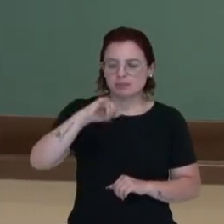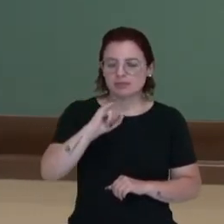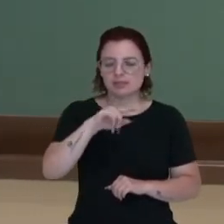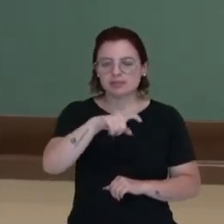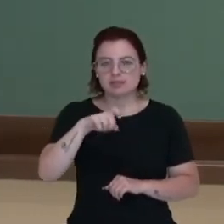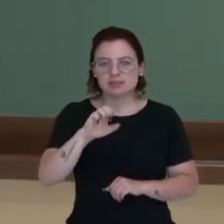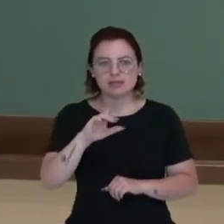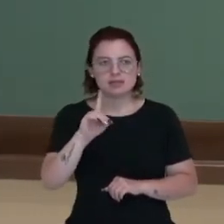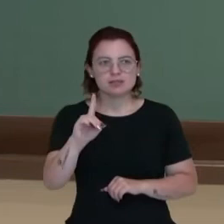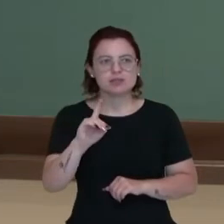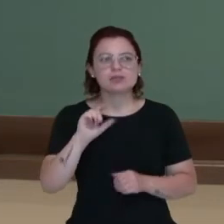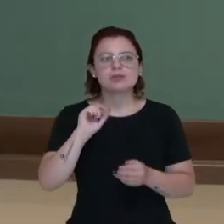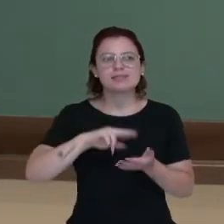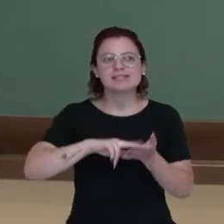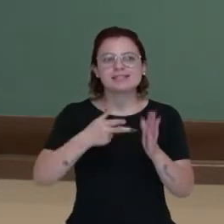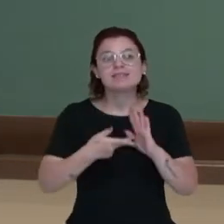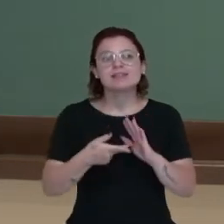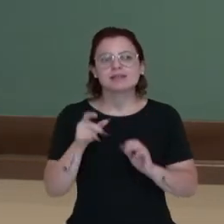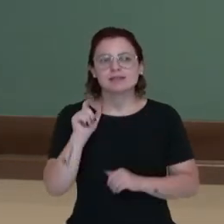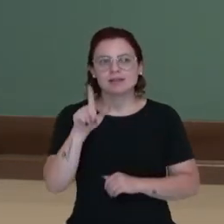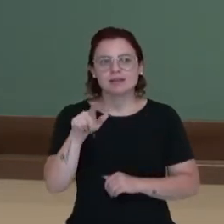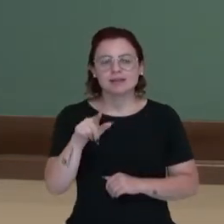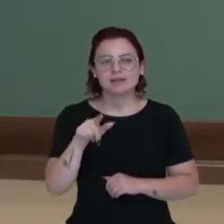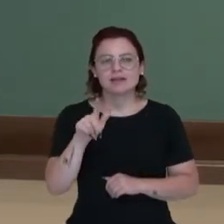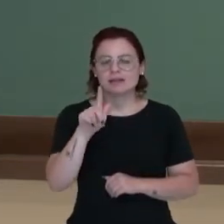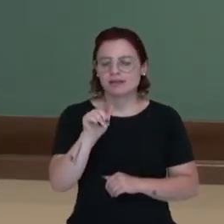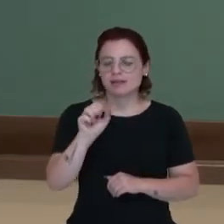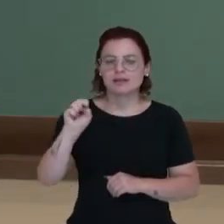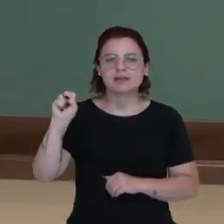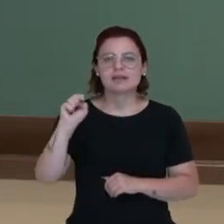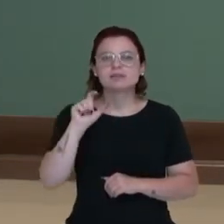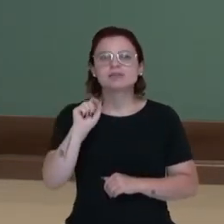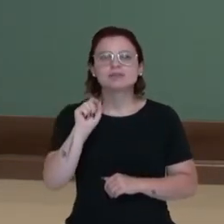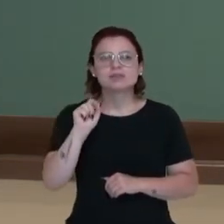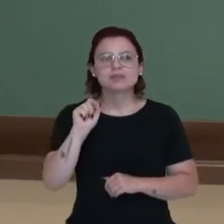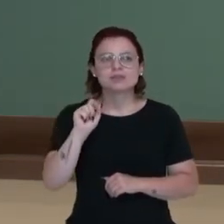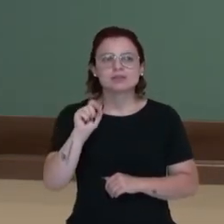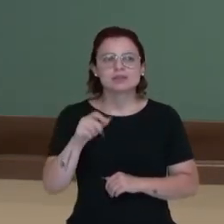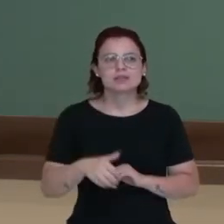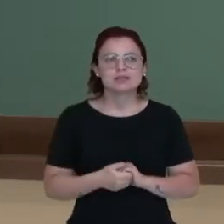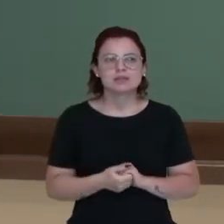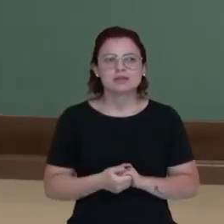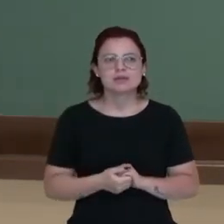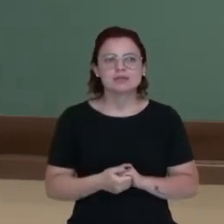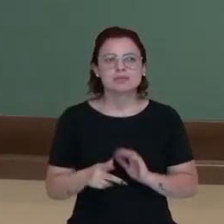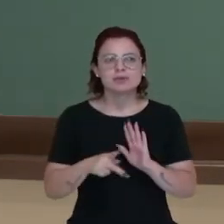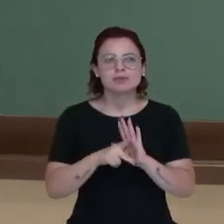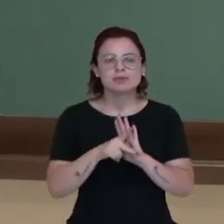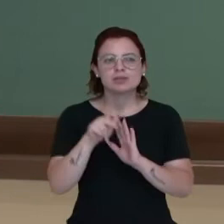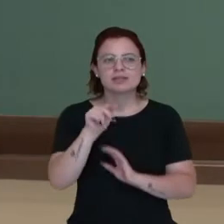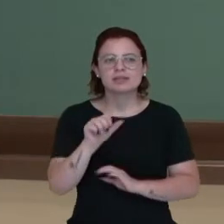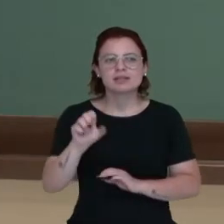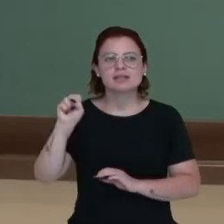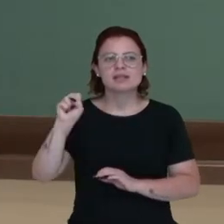gás refrigerante, tá? É uma mistura essencial para a liquefação do gás natural em